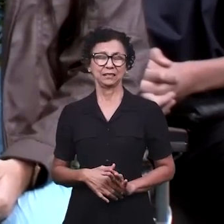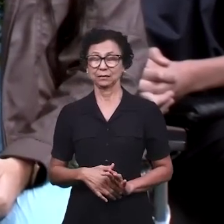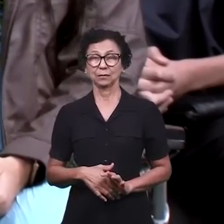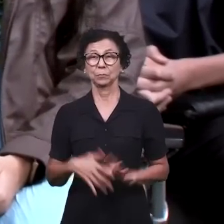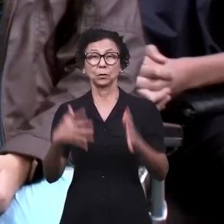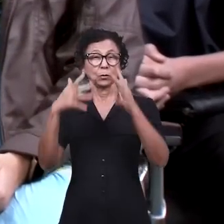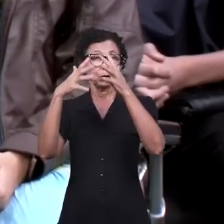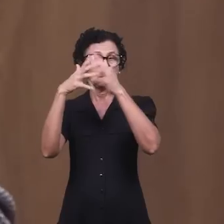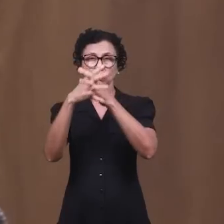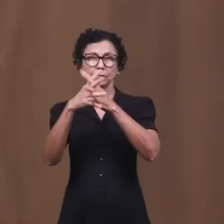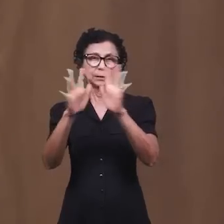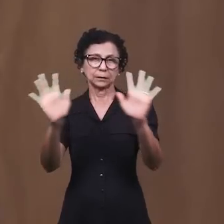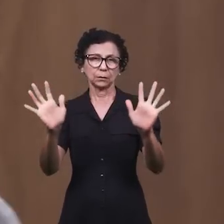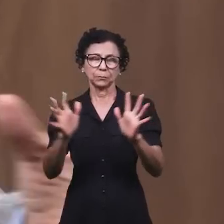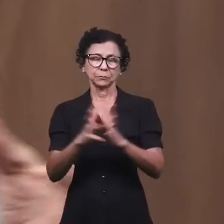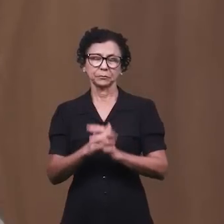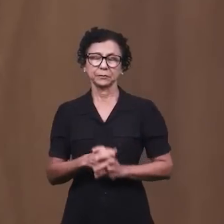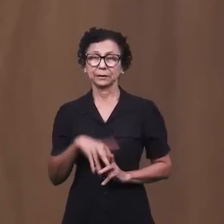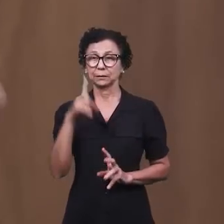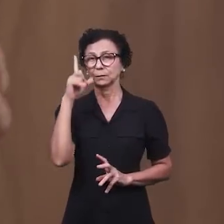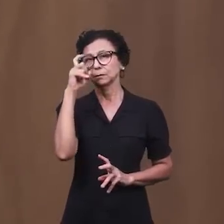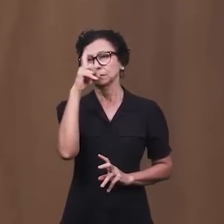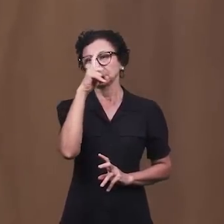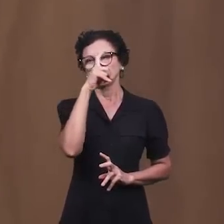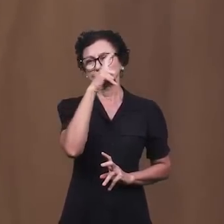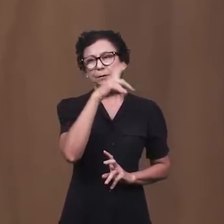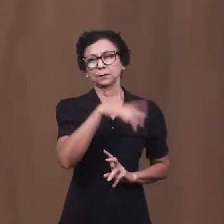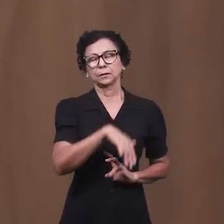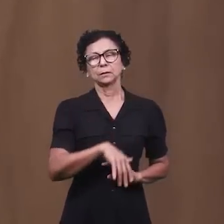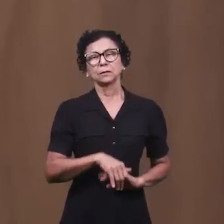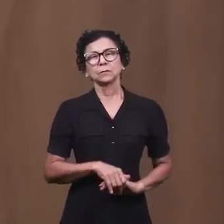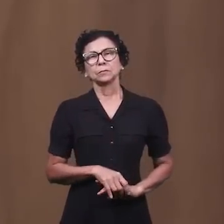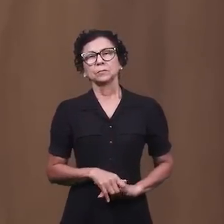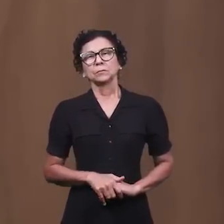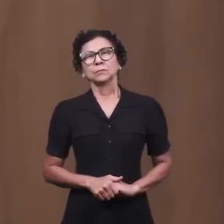entendia nada. Era uma coisa muito difícil.